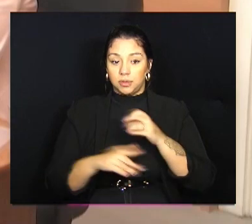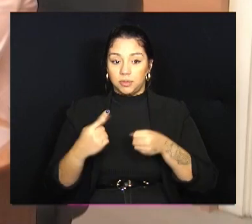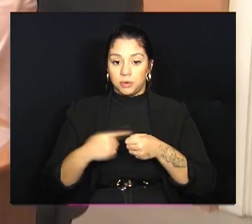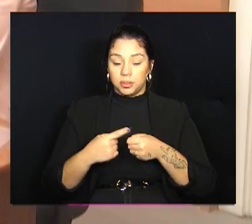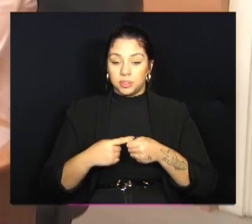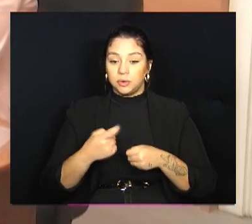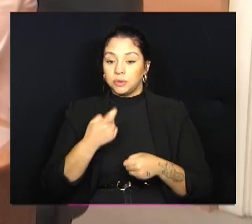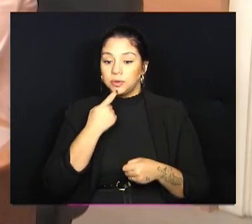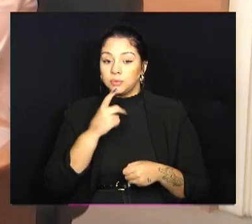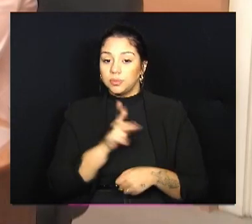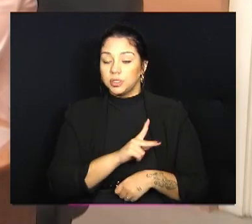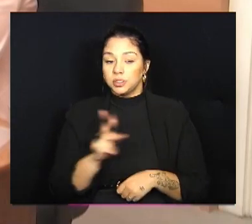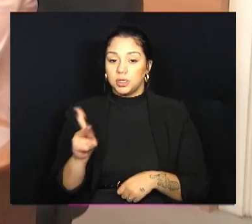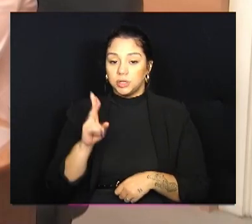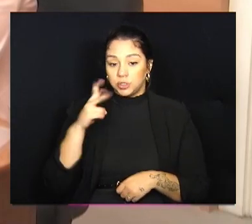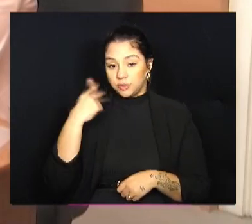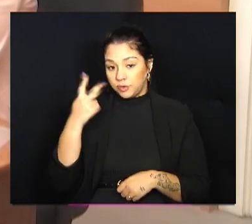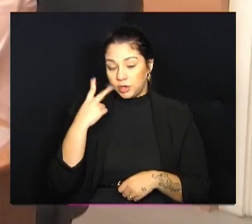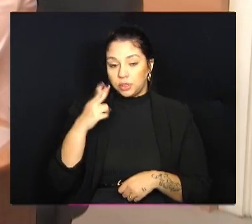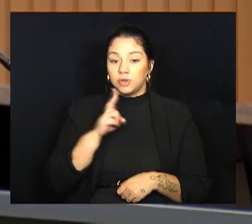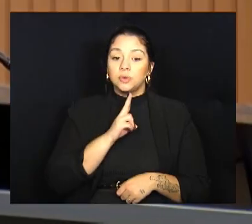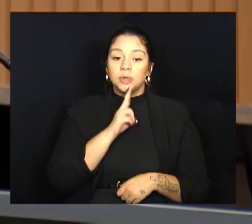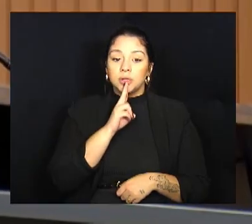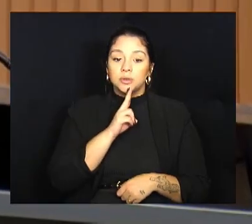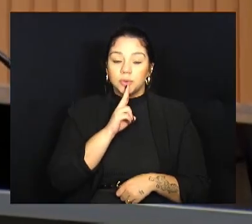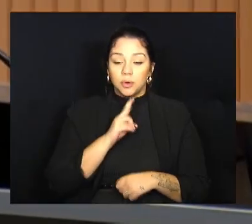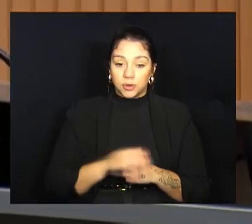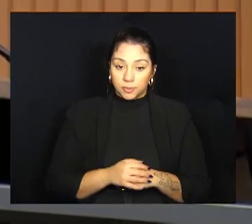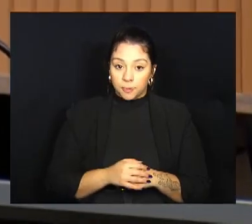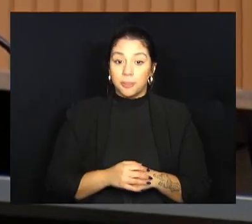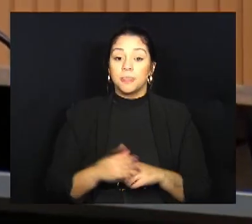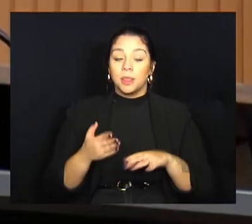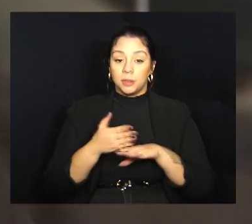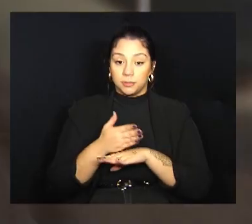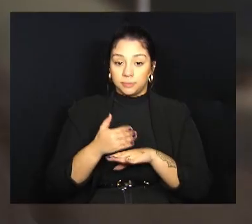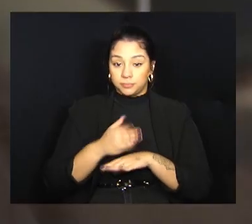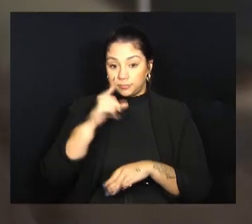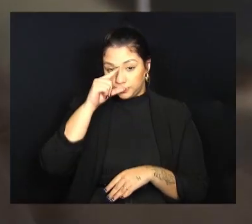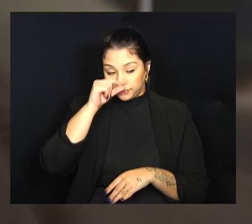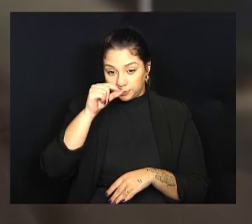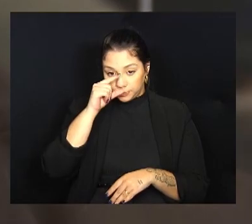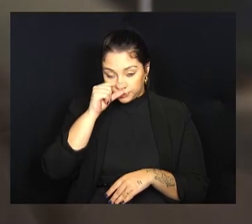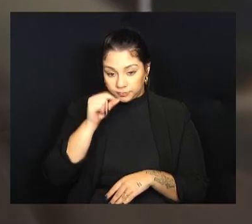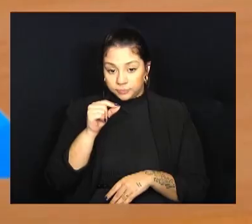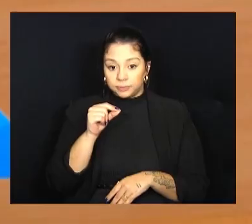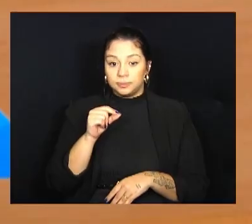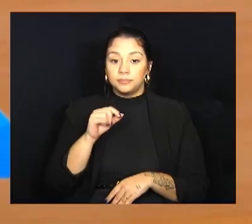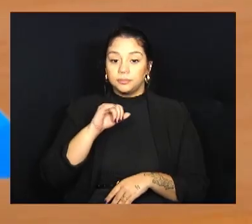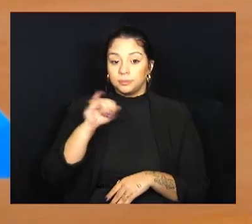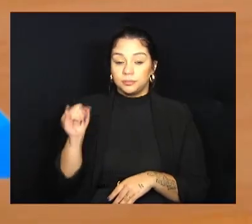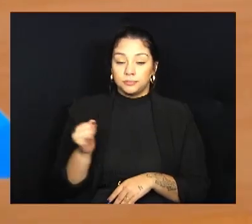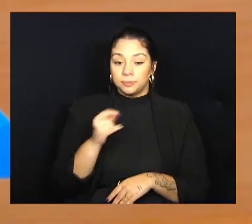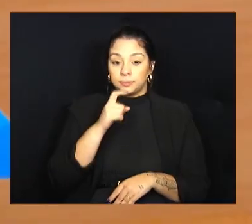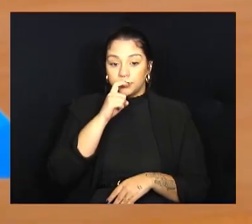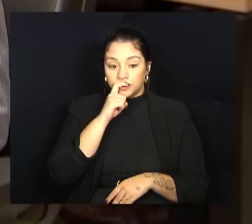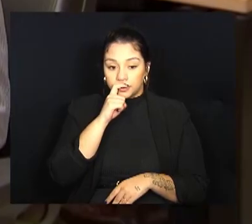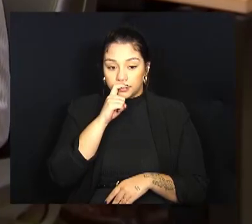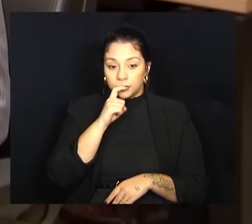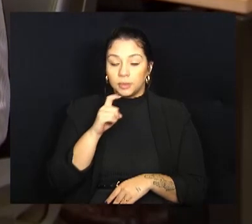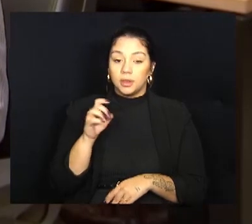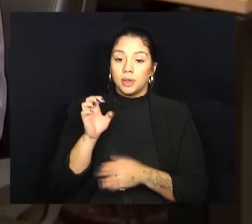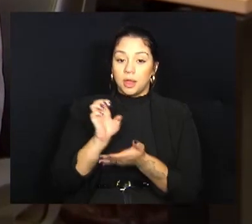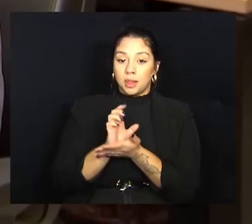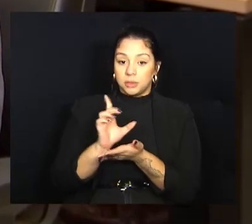a presidência do vereador Nelson Ossiri e os membros Arnaldo Salvetti, Jorge Schneider, Edson